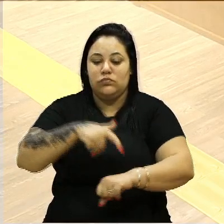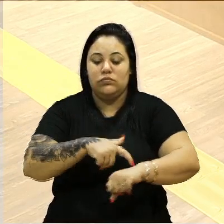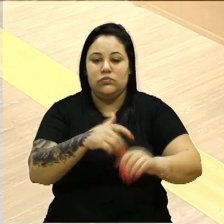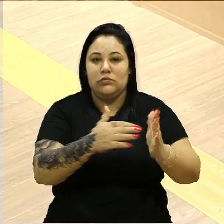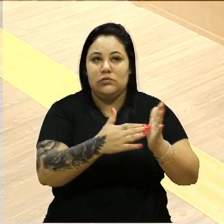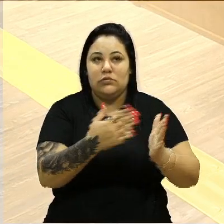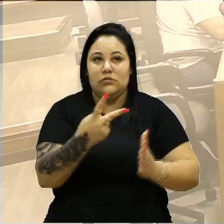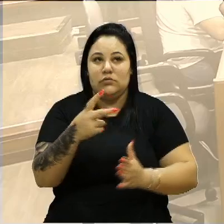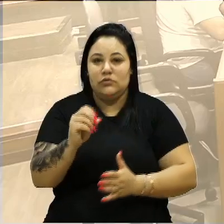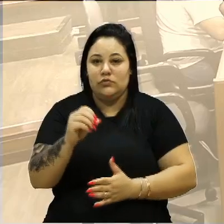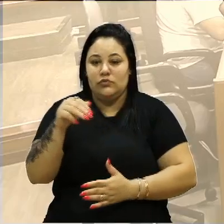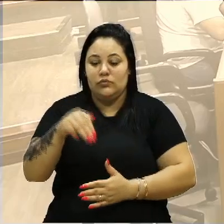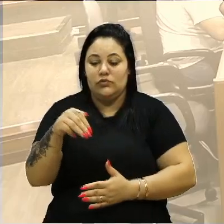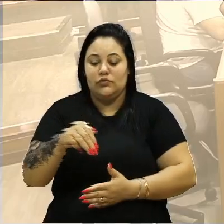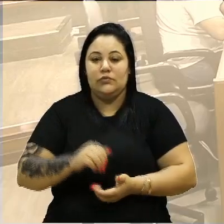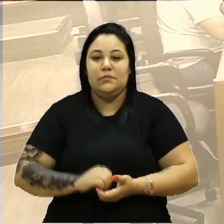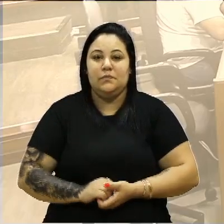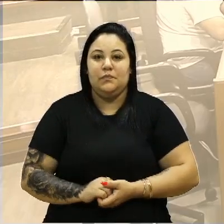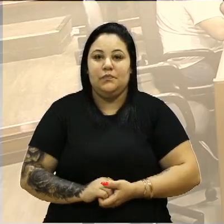20 minutos.